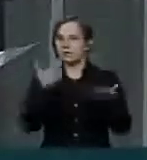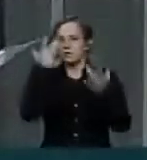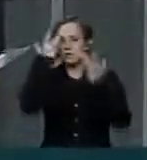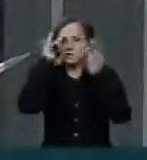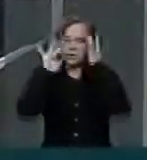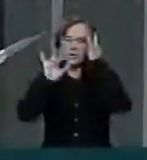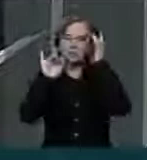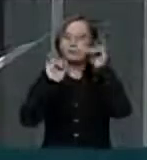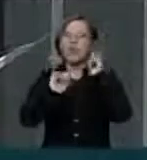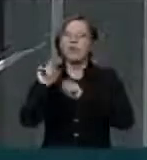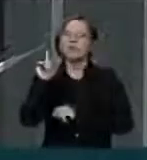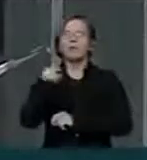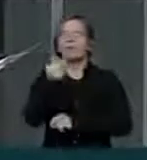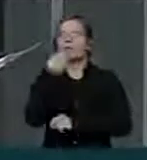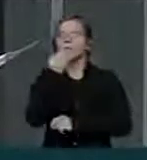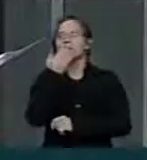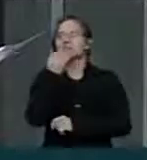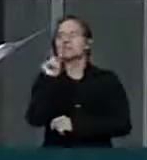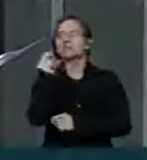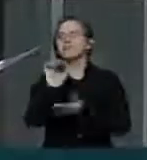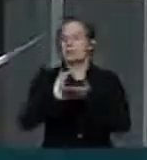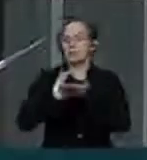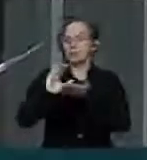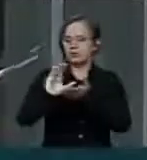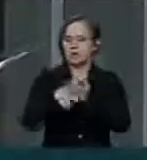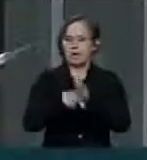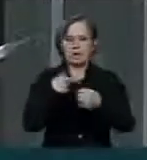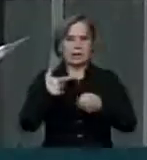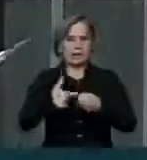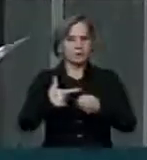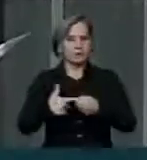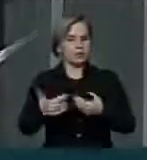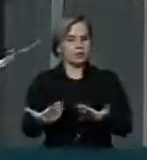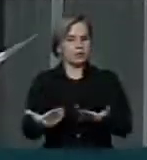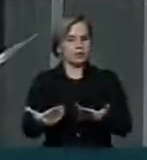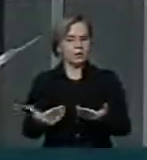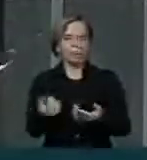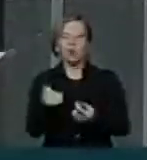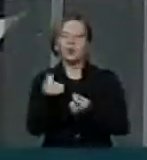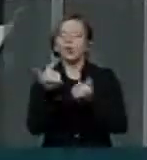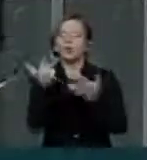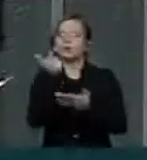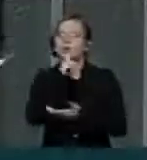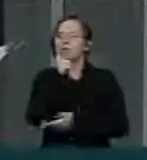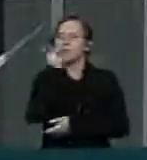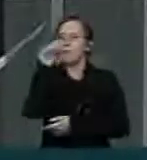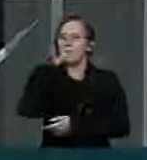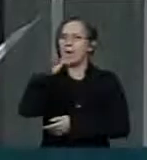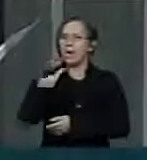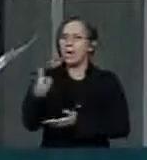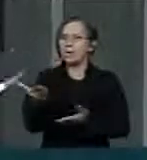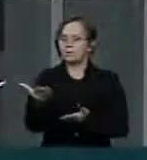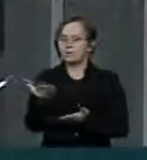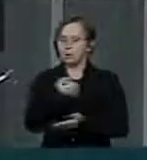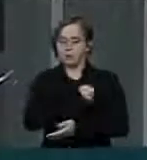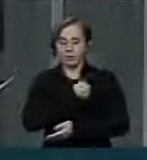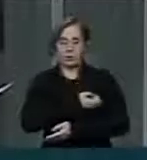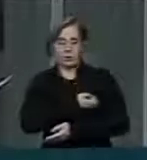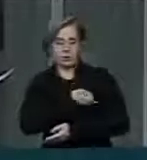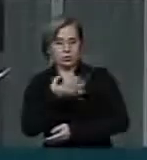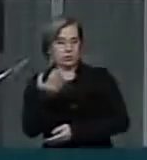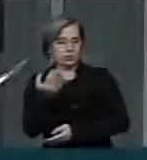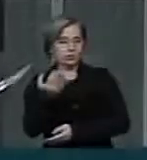o nível de financiamento da gasolina. Quanto foi barateada a gasolina? Esse número eu adoraria ver